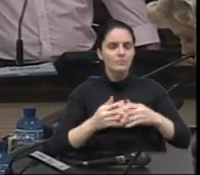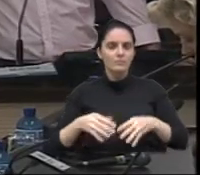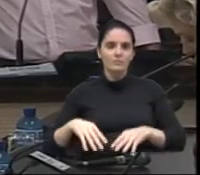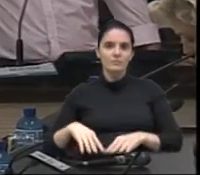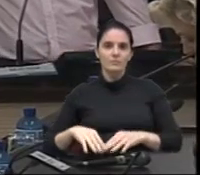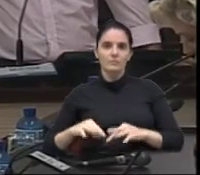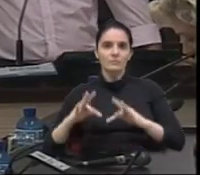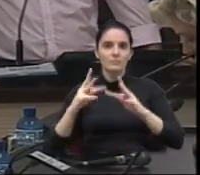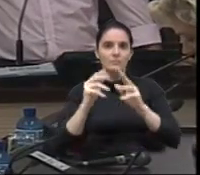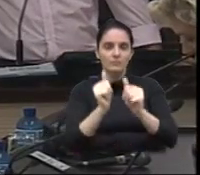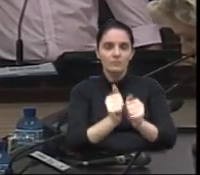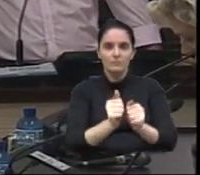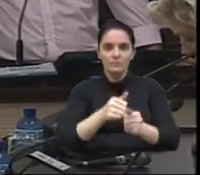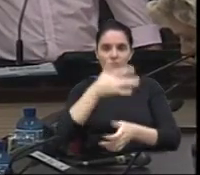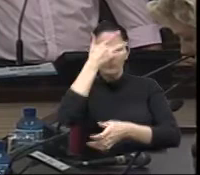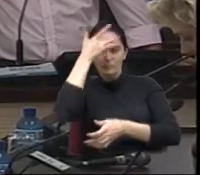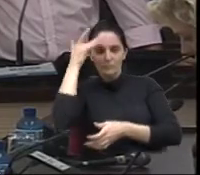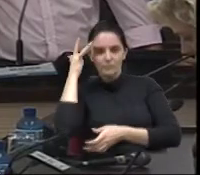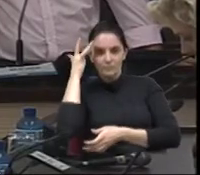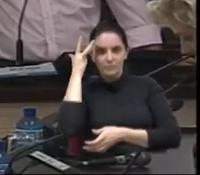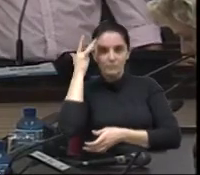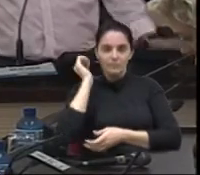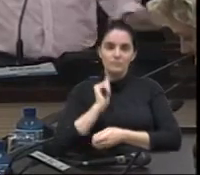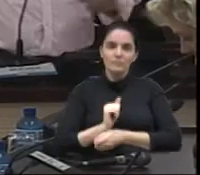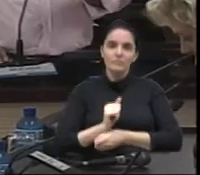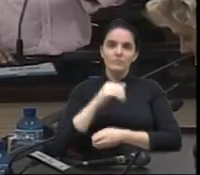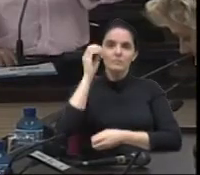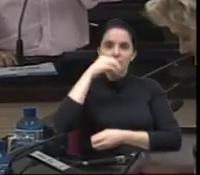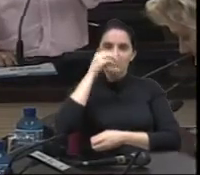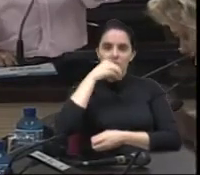coisas fracas desse mundo para confundir as fortes.